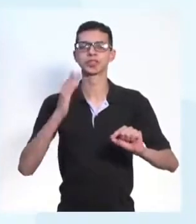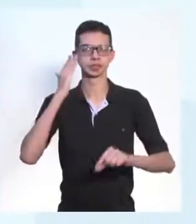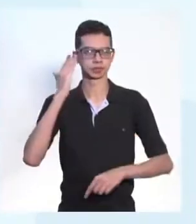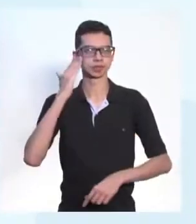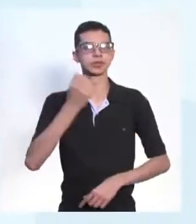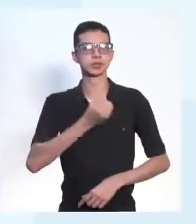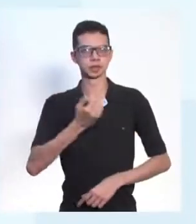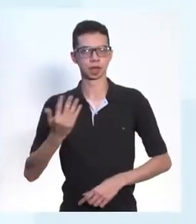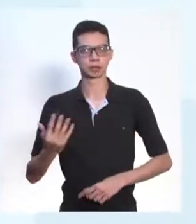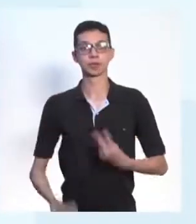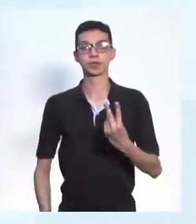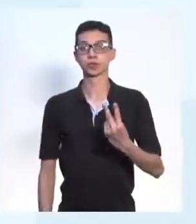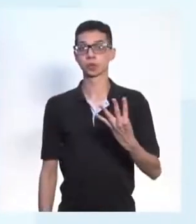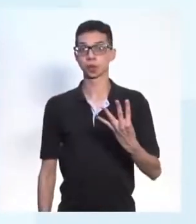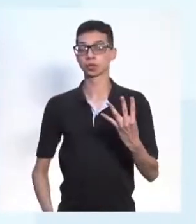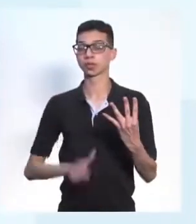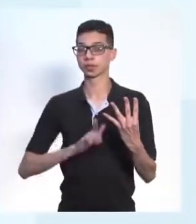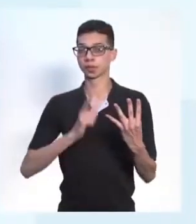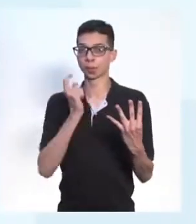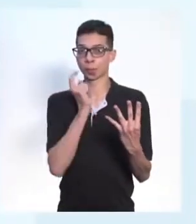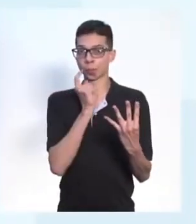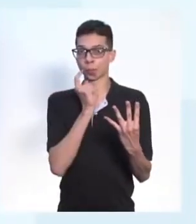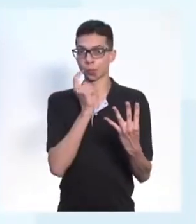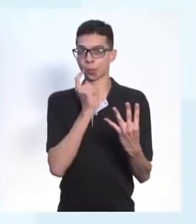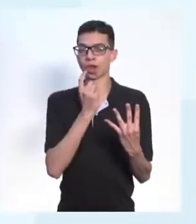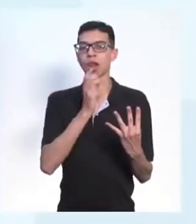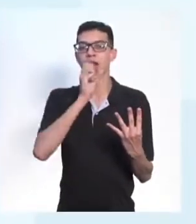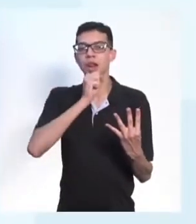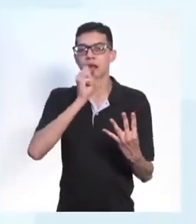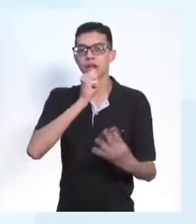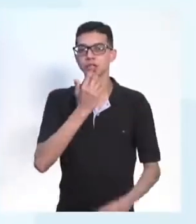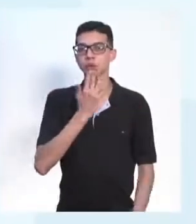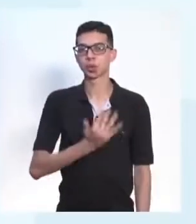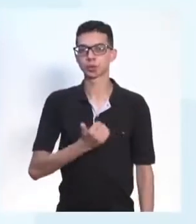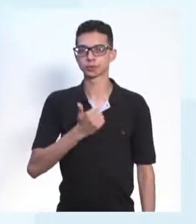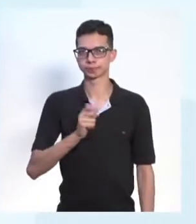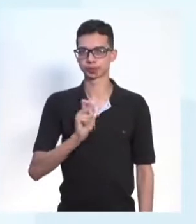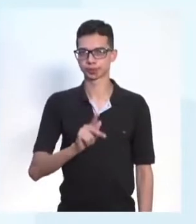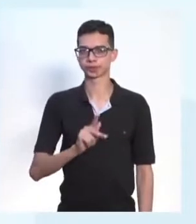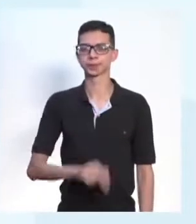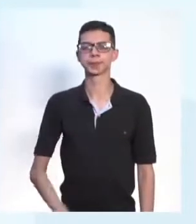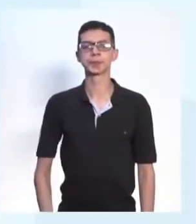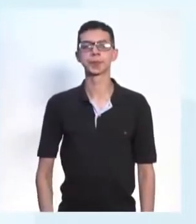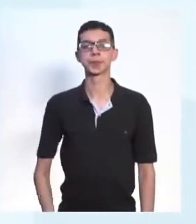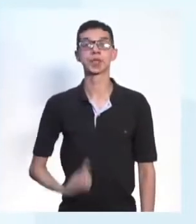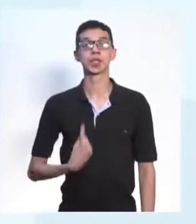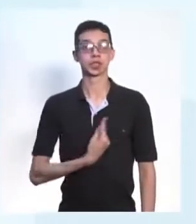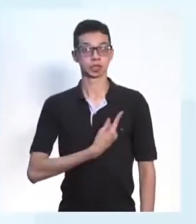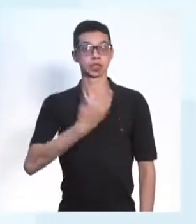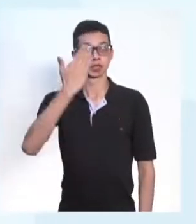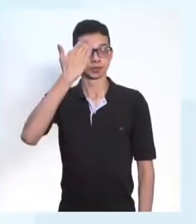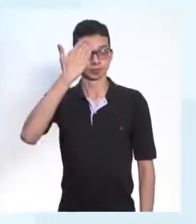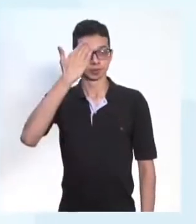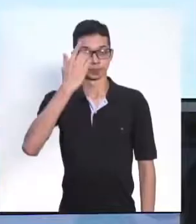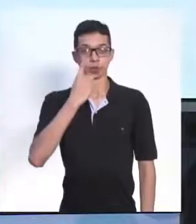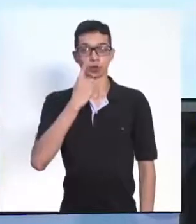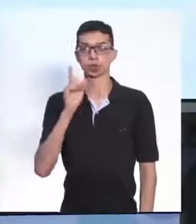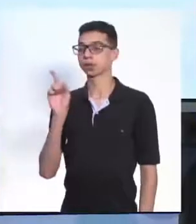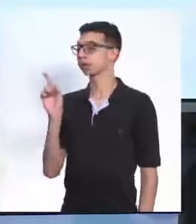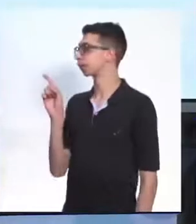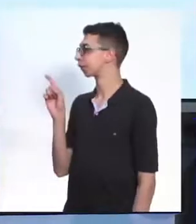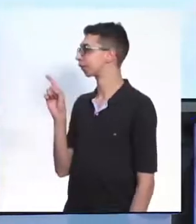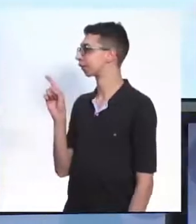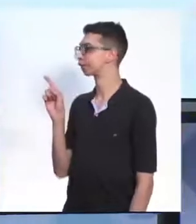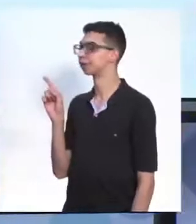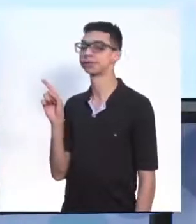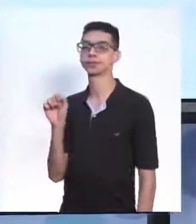temos 24 balas de goma laranja. A gente sabe, ó, esse valorzinho não vai ficar aqui